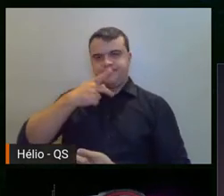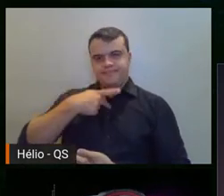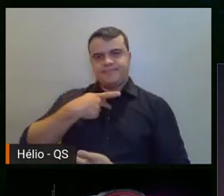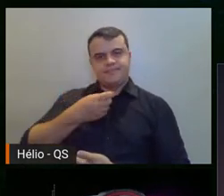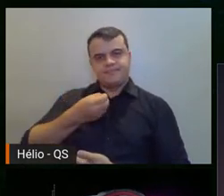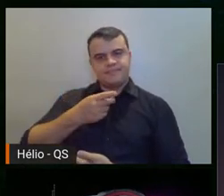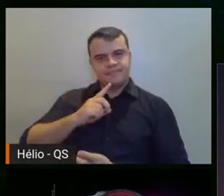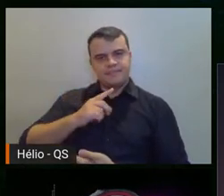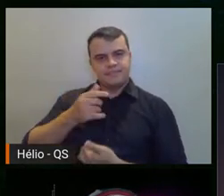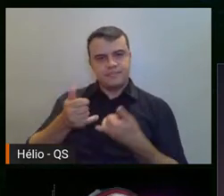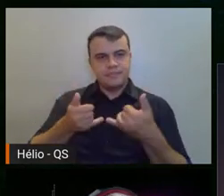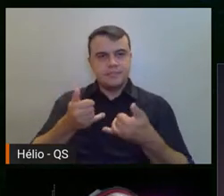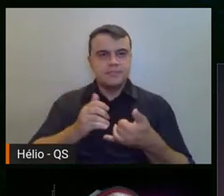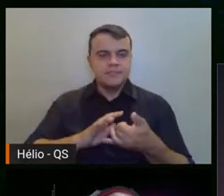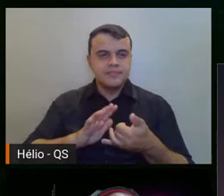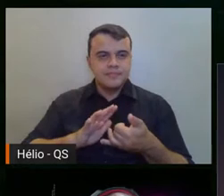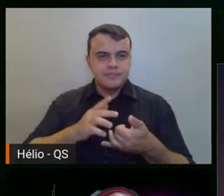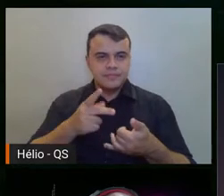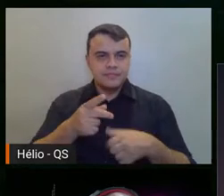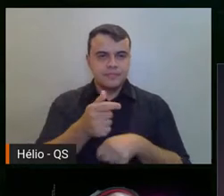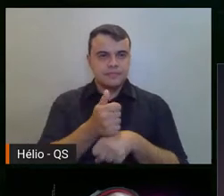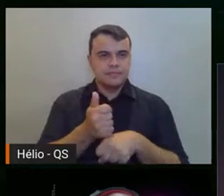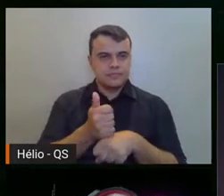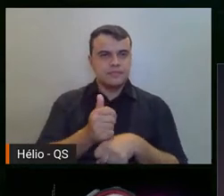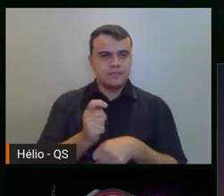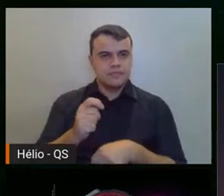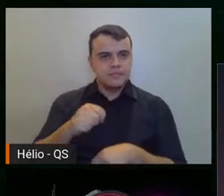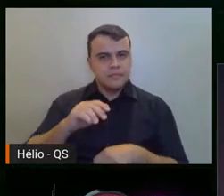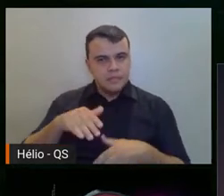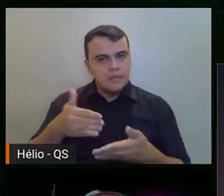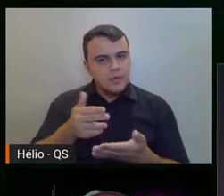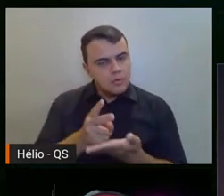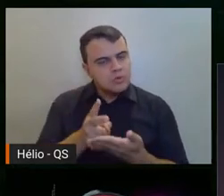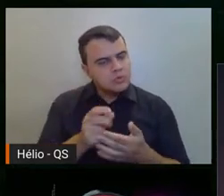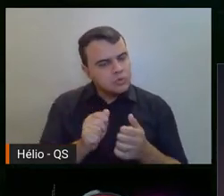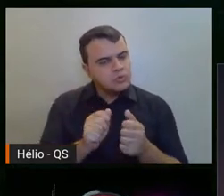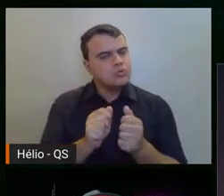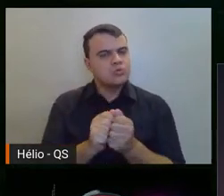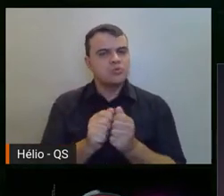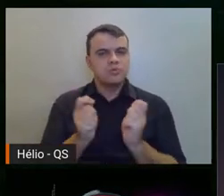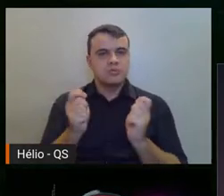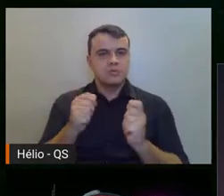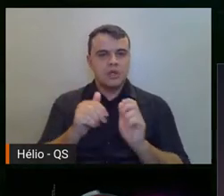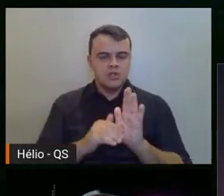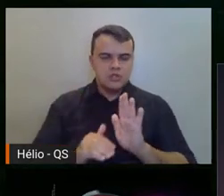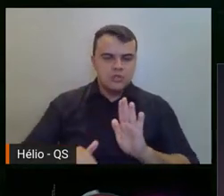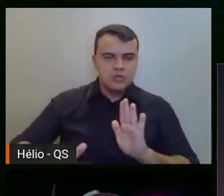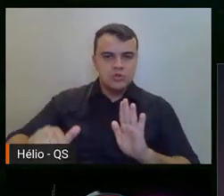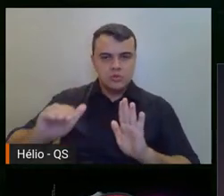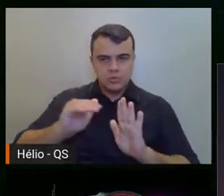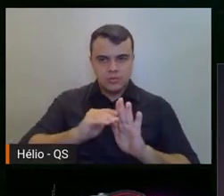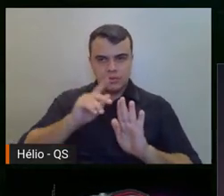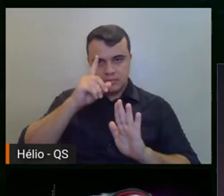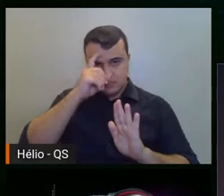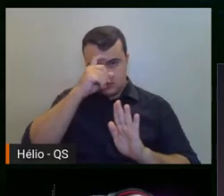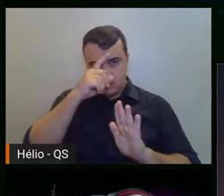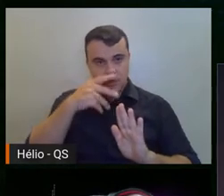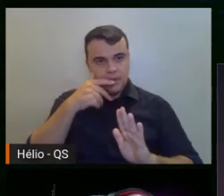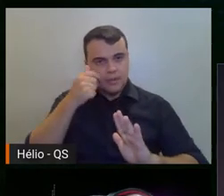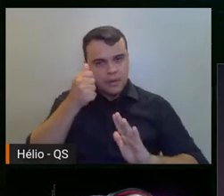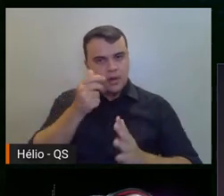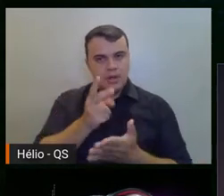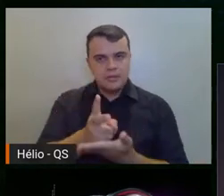não se brinca assim com a carreira de vocês então contem com a gente para poder superar essas dificuldades técnicas e evoluir